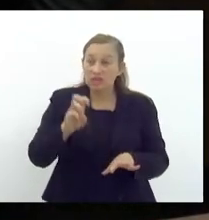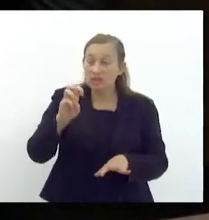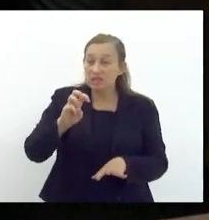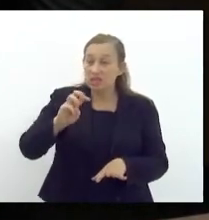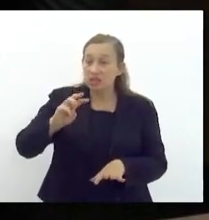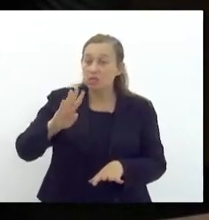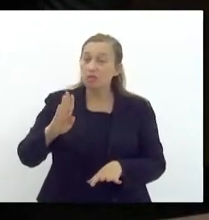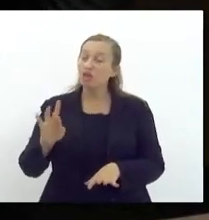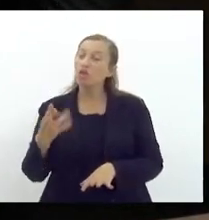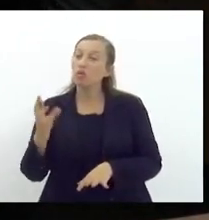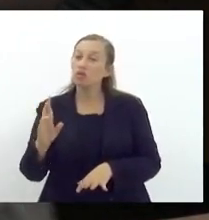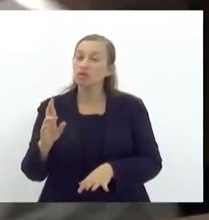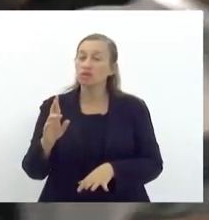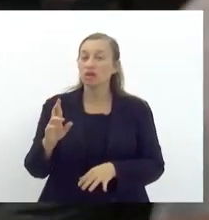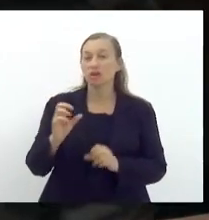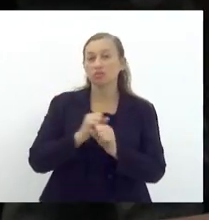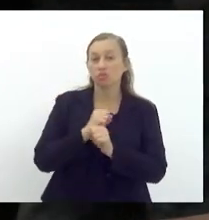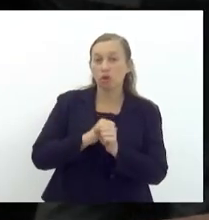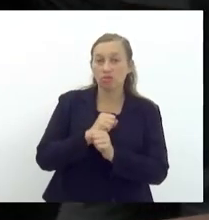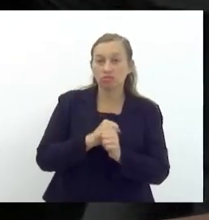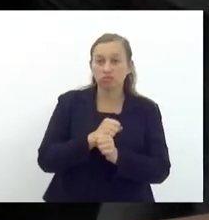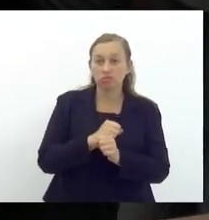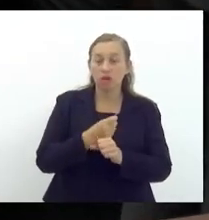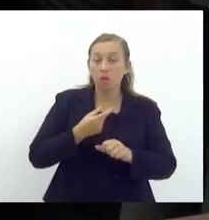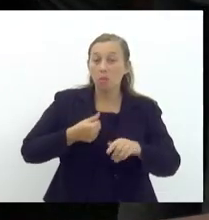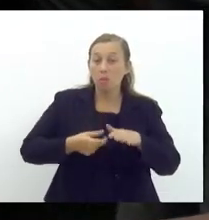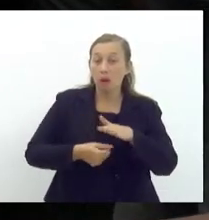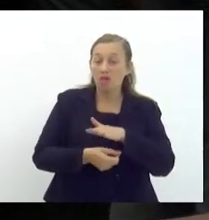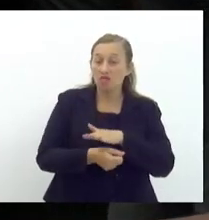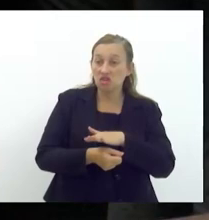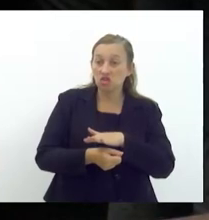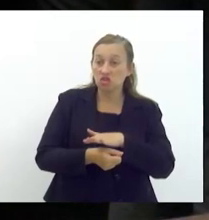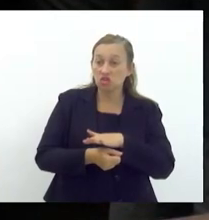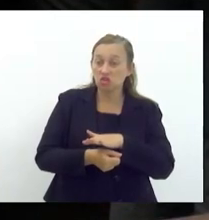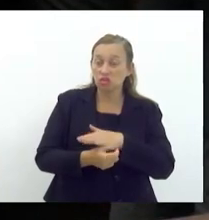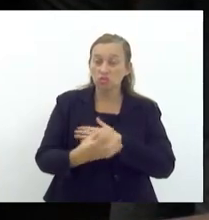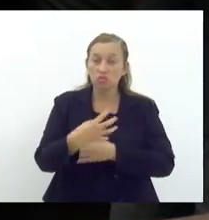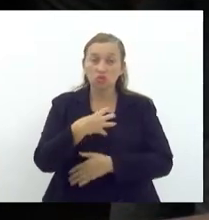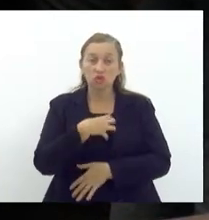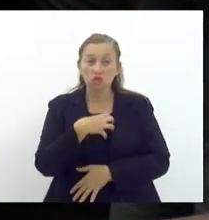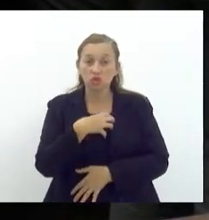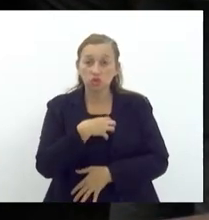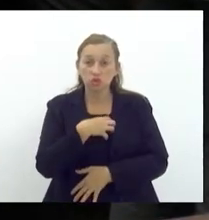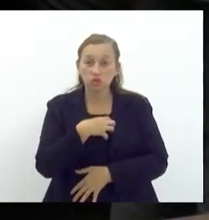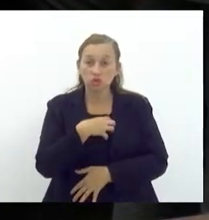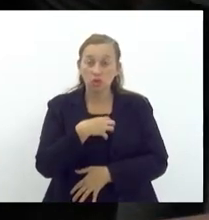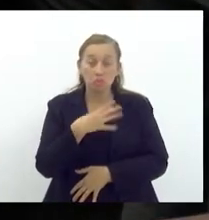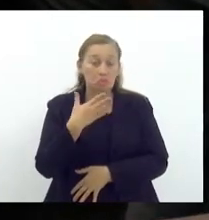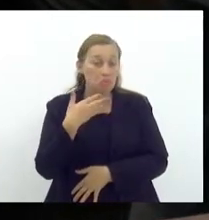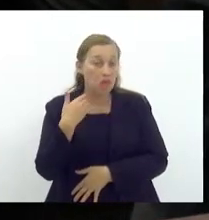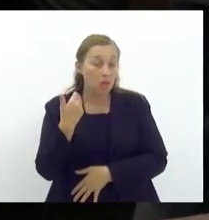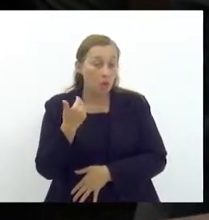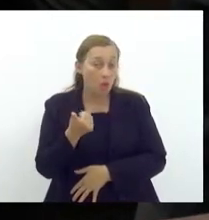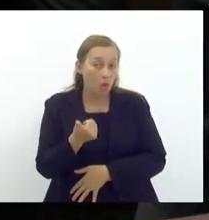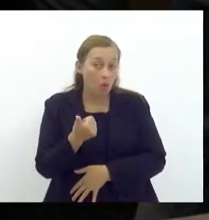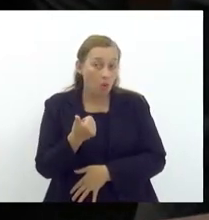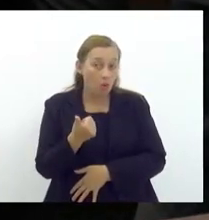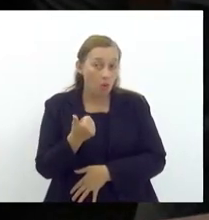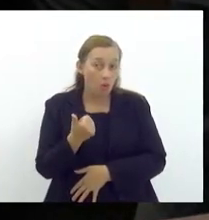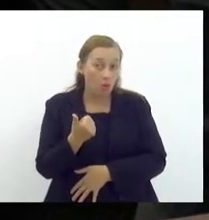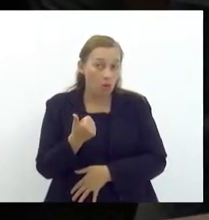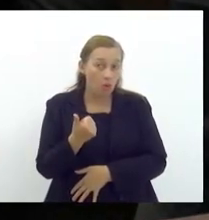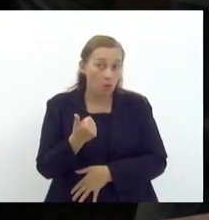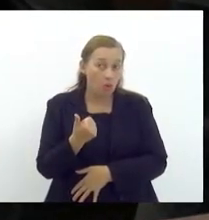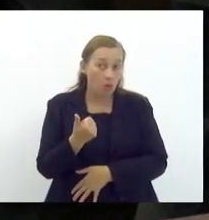de reais por ano para investir no sentido de melhor enfrentar